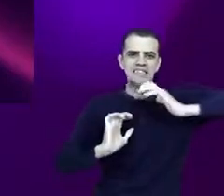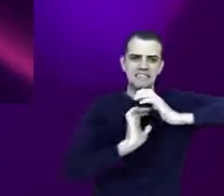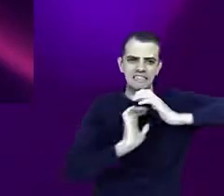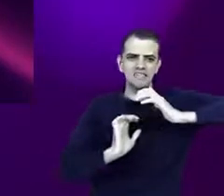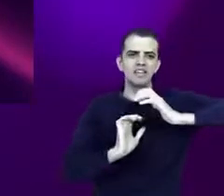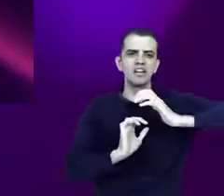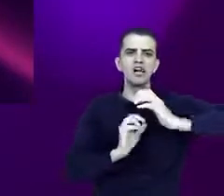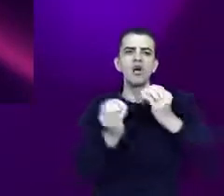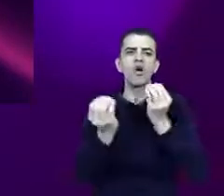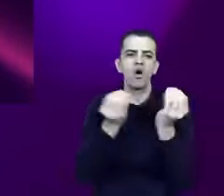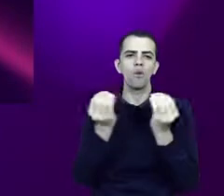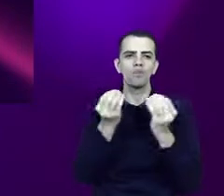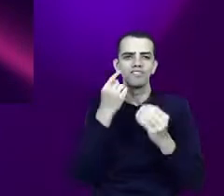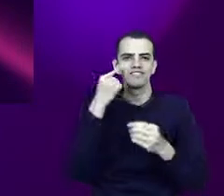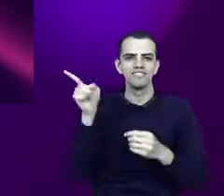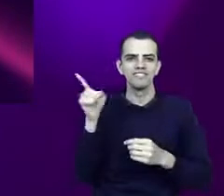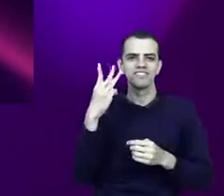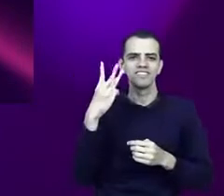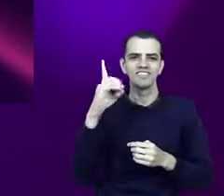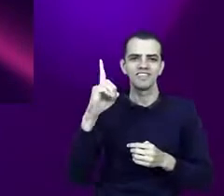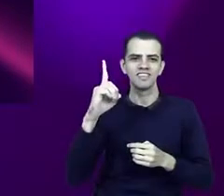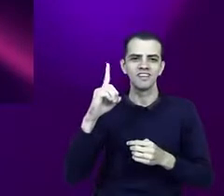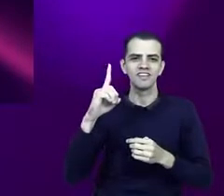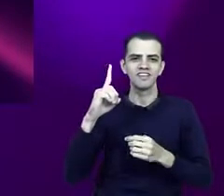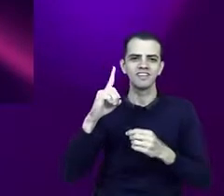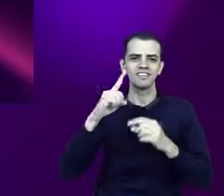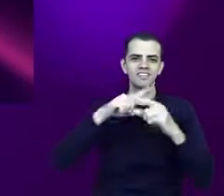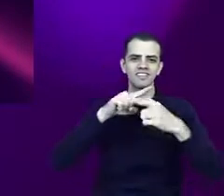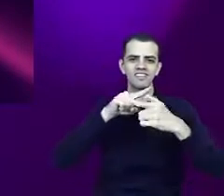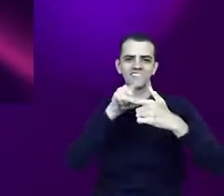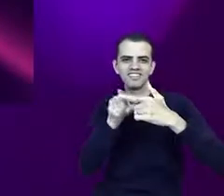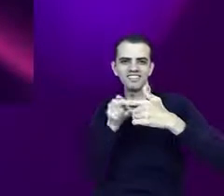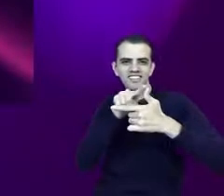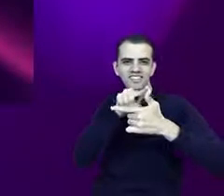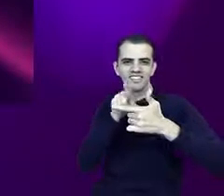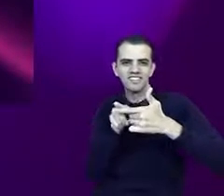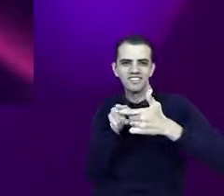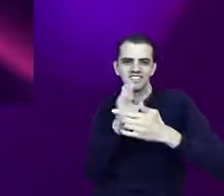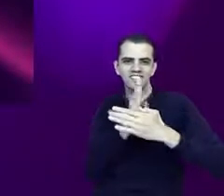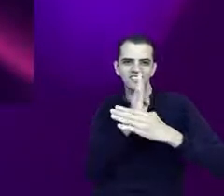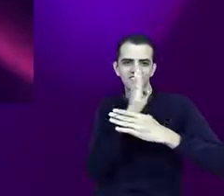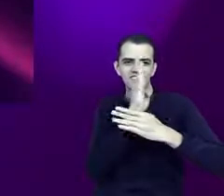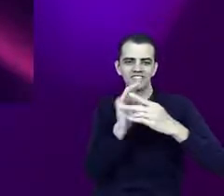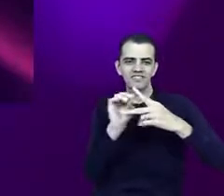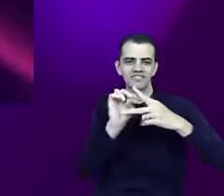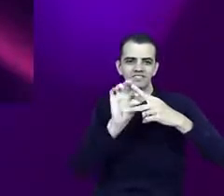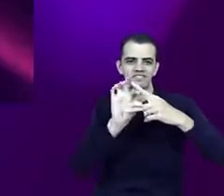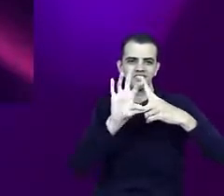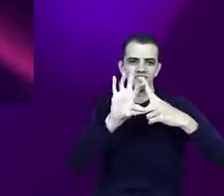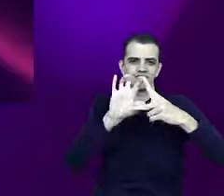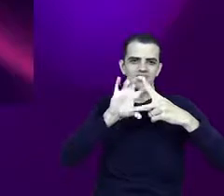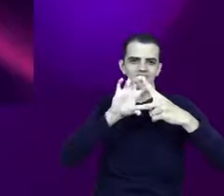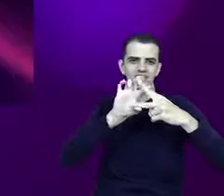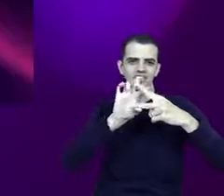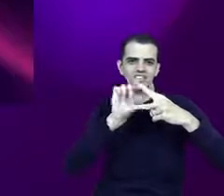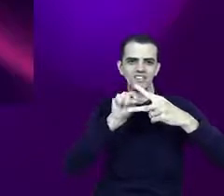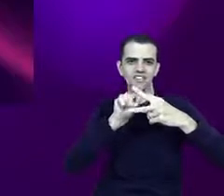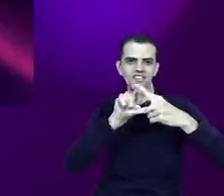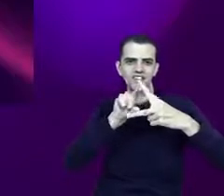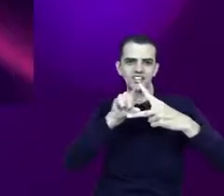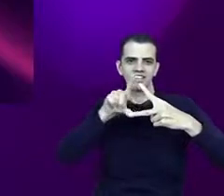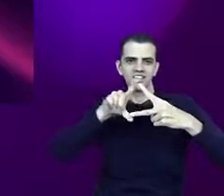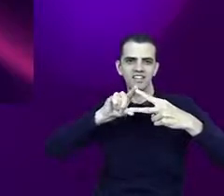através daqueles ângulos que nos foram passados, que a gente coloca para que virtualmente a